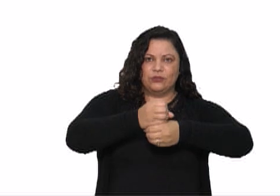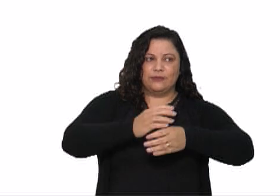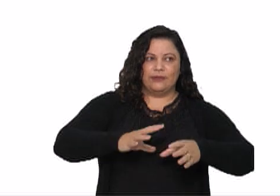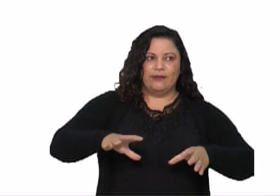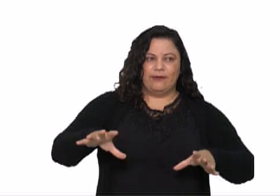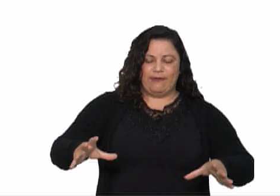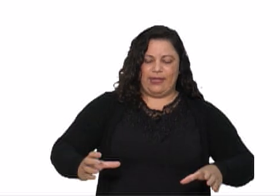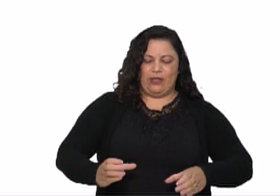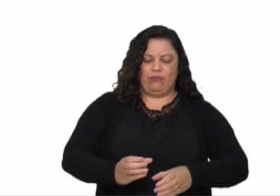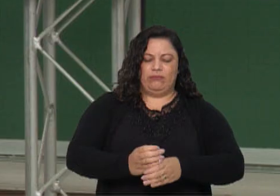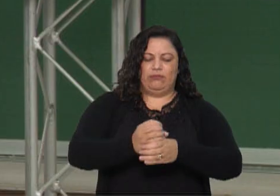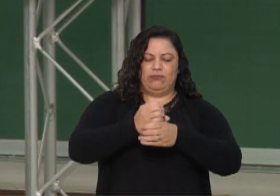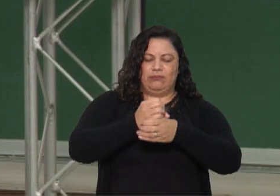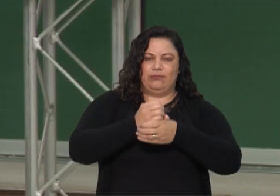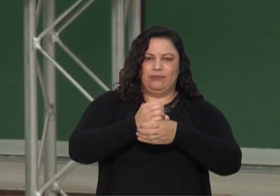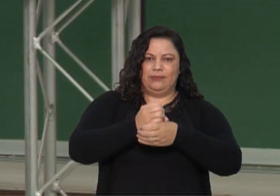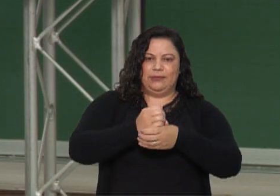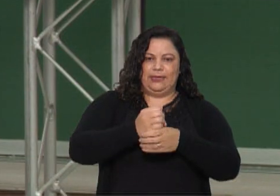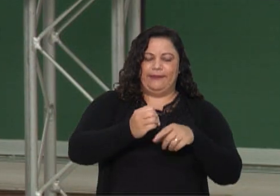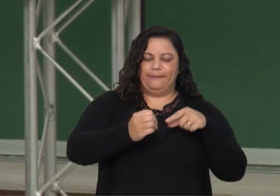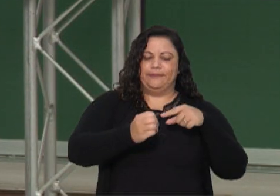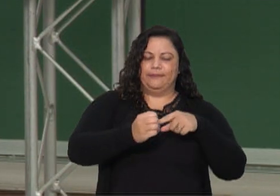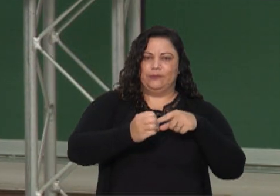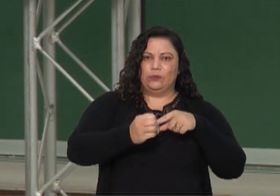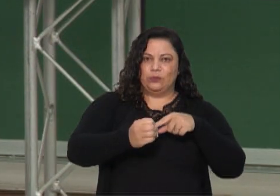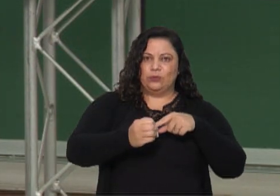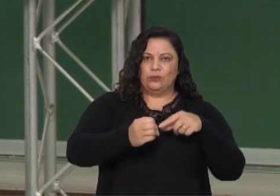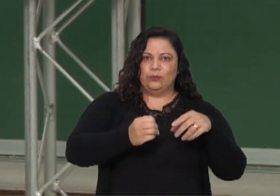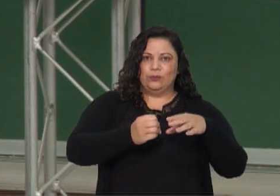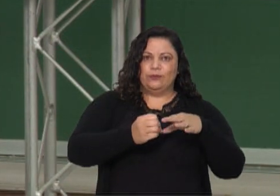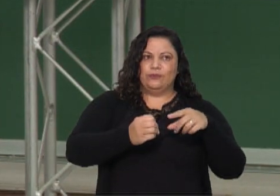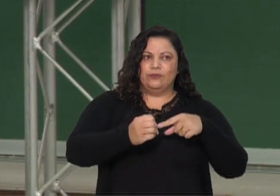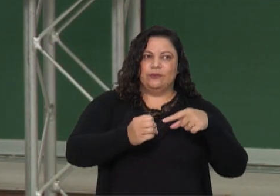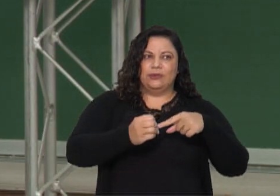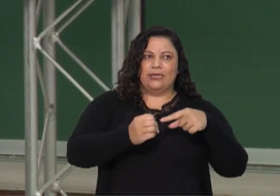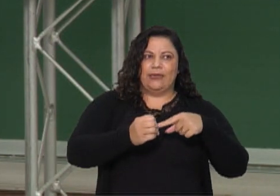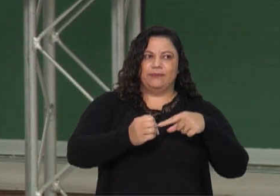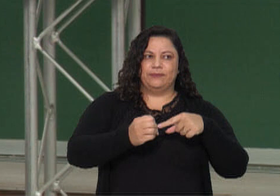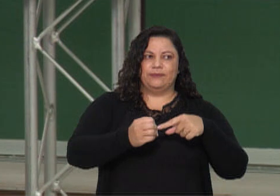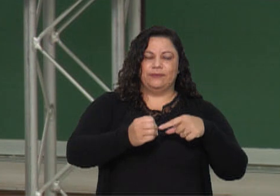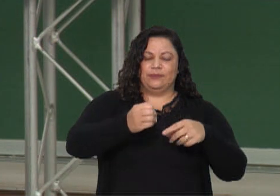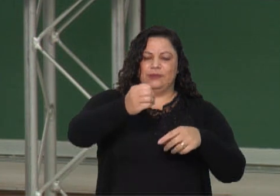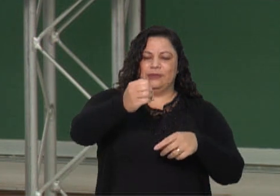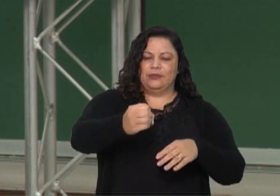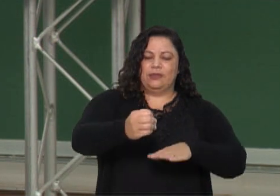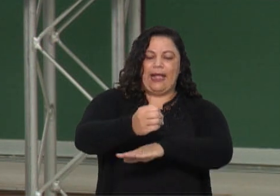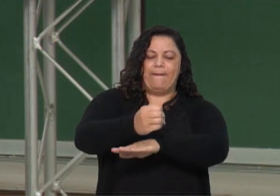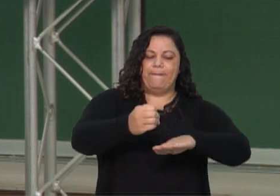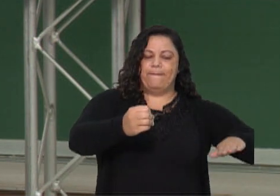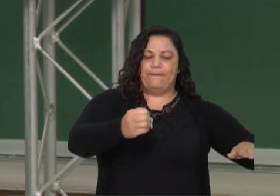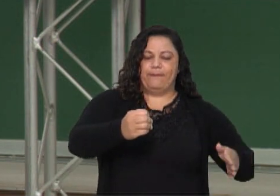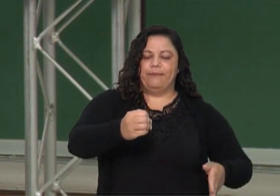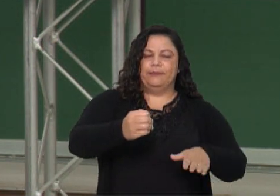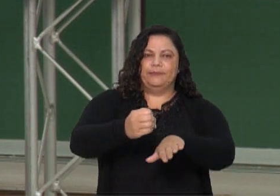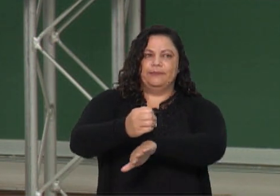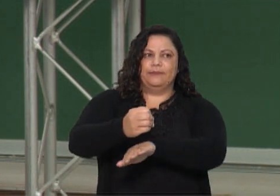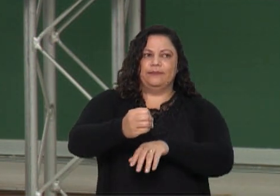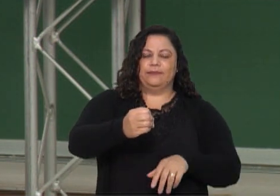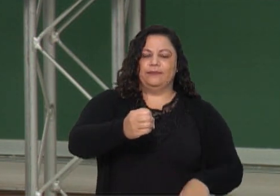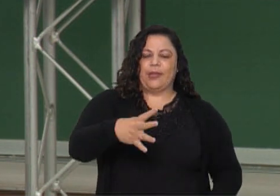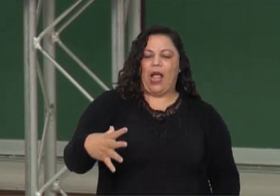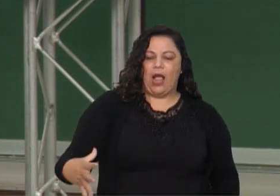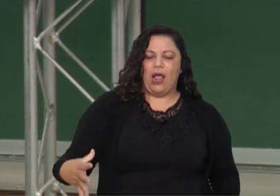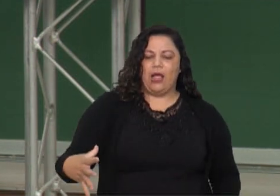na mão o palito, todos juntos, né? E vai colocar um dos extremos sobre a mesa, tá? E vai fazer assim, ó, pum,